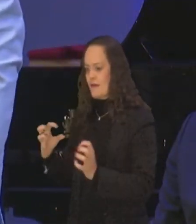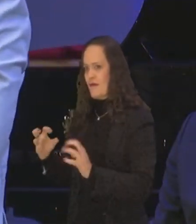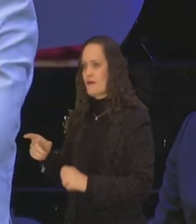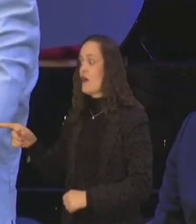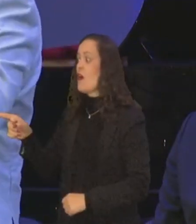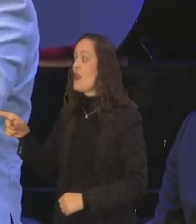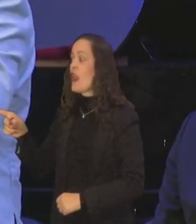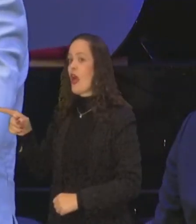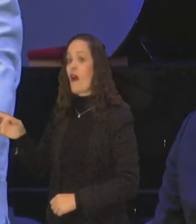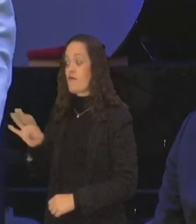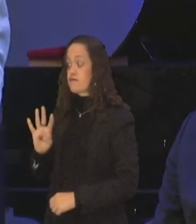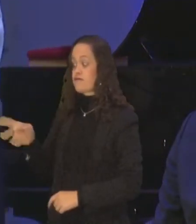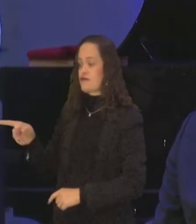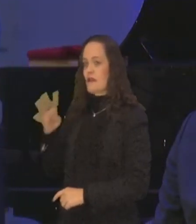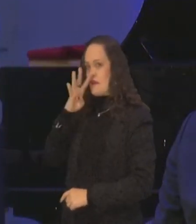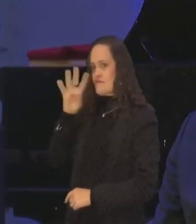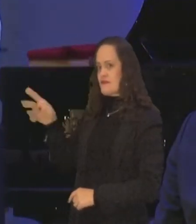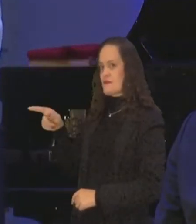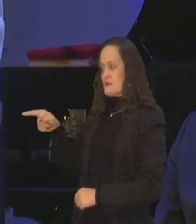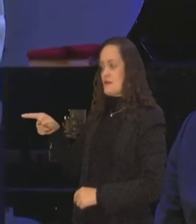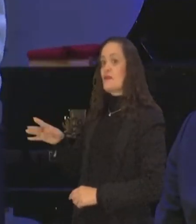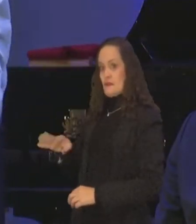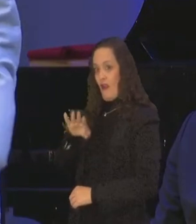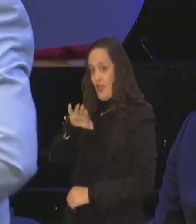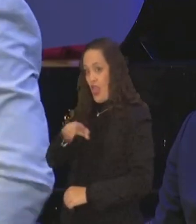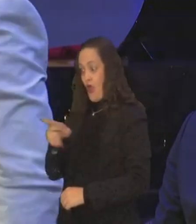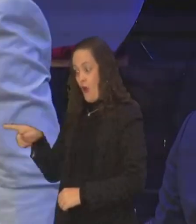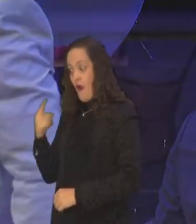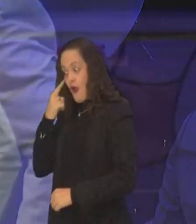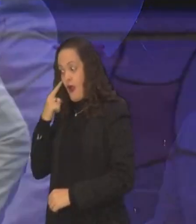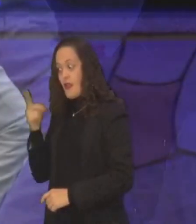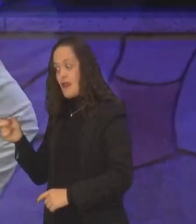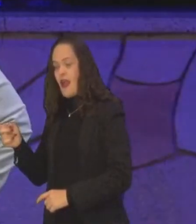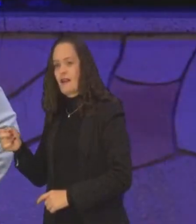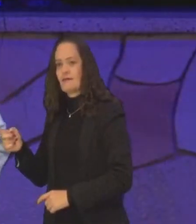determinada pessoa, com um determinado grupo. Assim eles estavam vivendo.